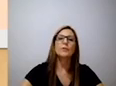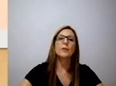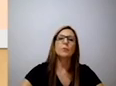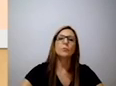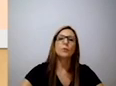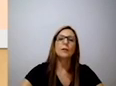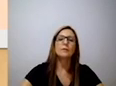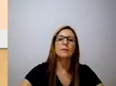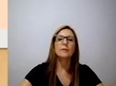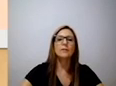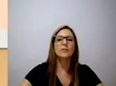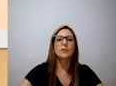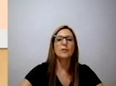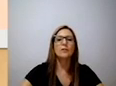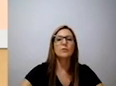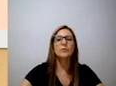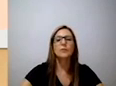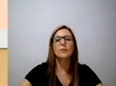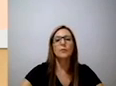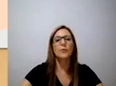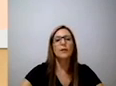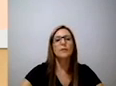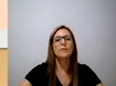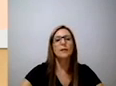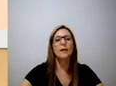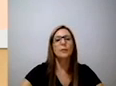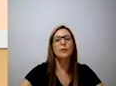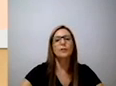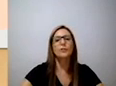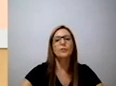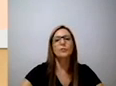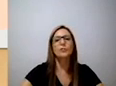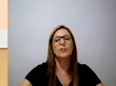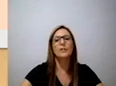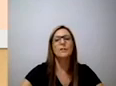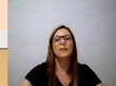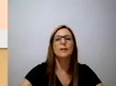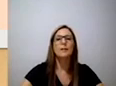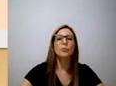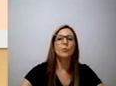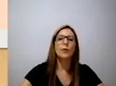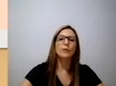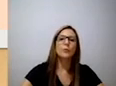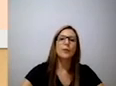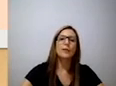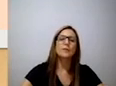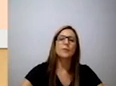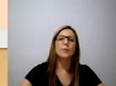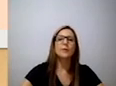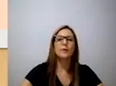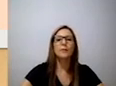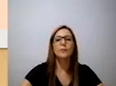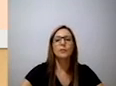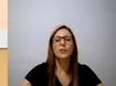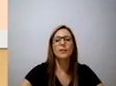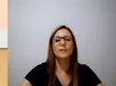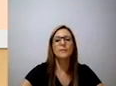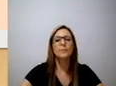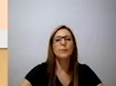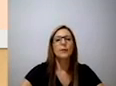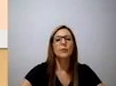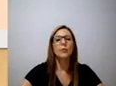no segundo era 30 dias, no terceiro mês caiu para 28 dias, no quarto mês foi para 31